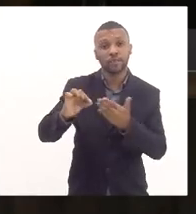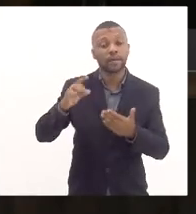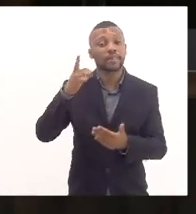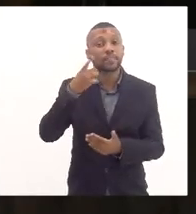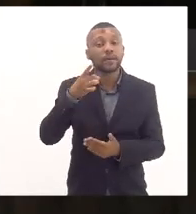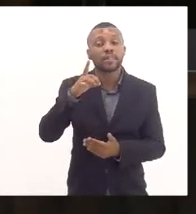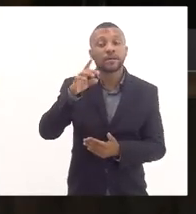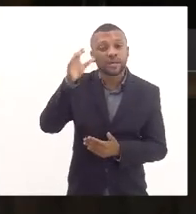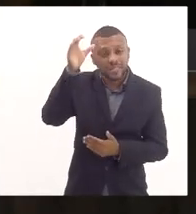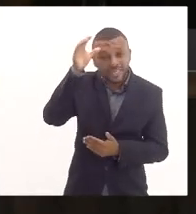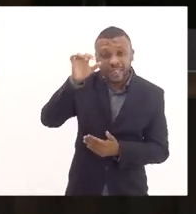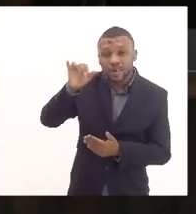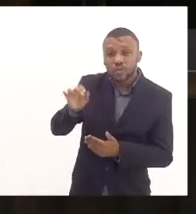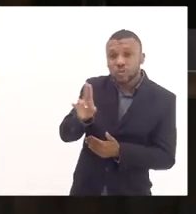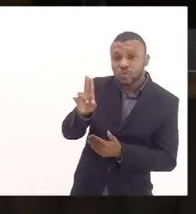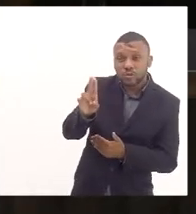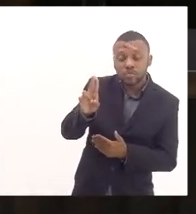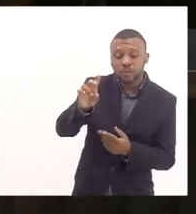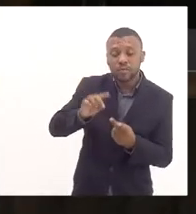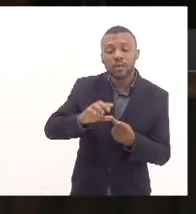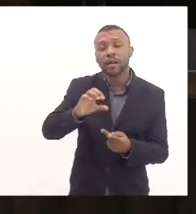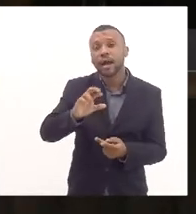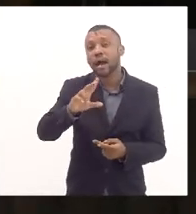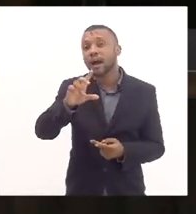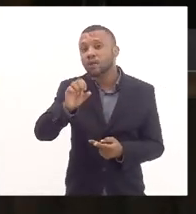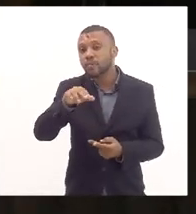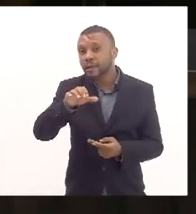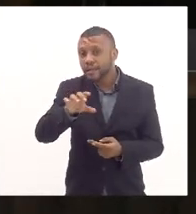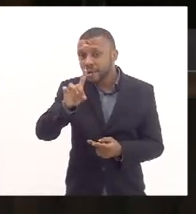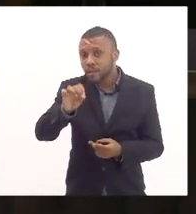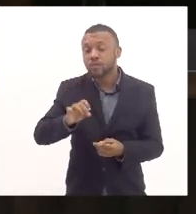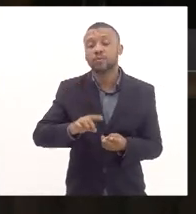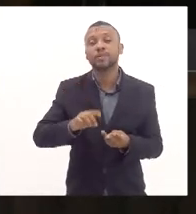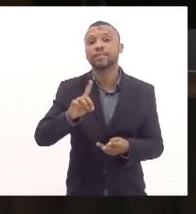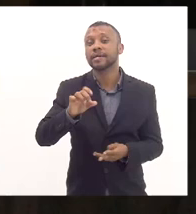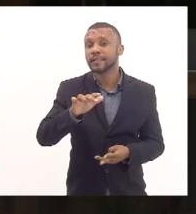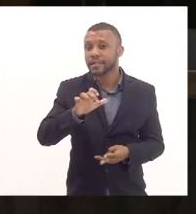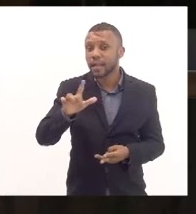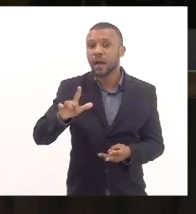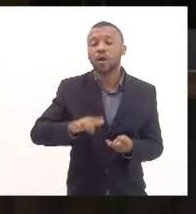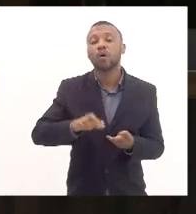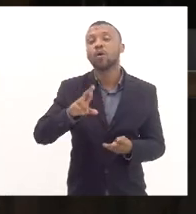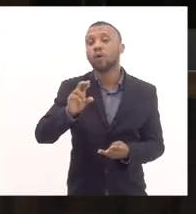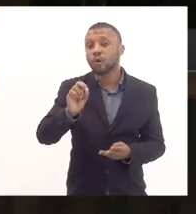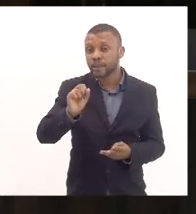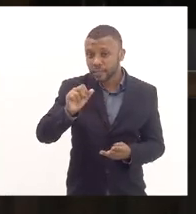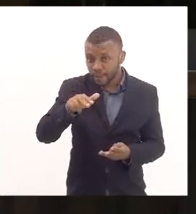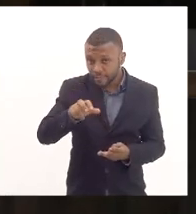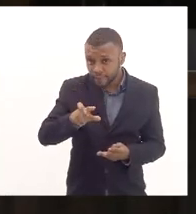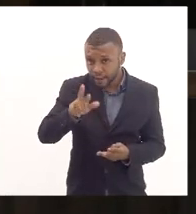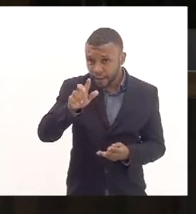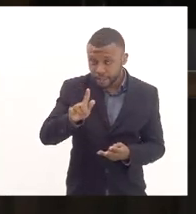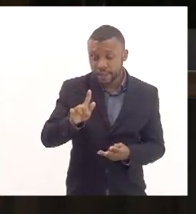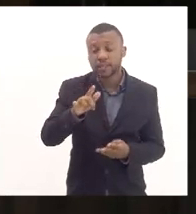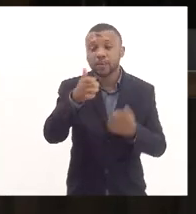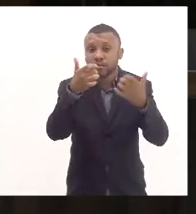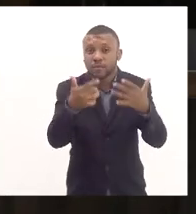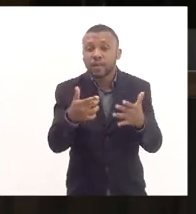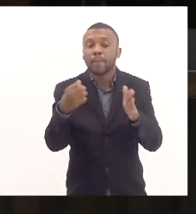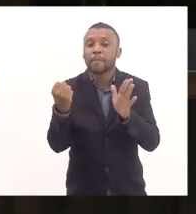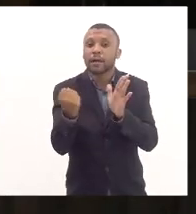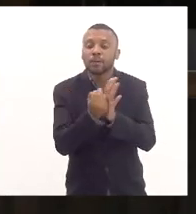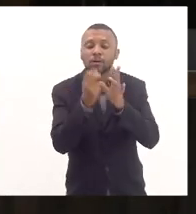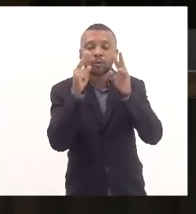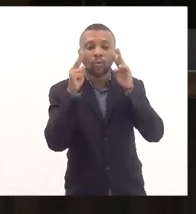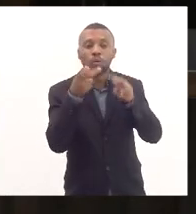autoria do deputado da tia Ju dos deputados tia Ju Carlos Macedo Daniel librelon rosenverg Reis e declarado patrimônio cultural